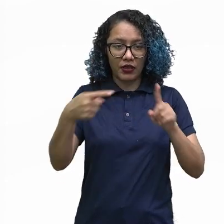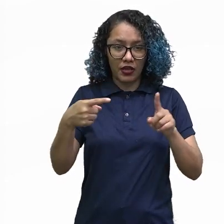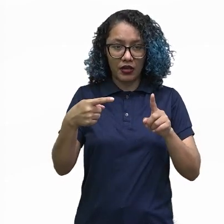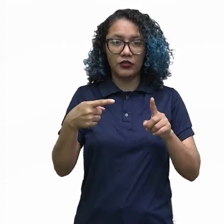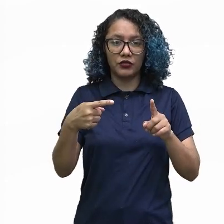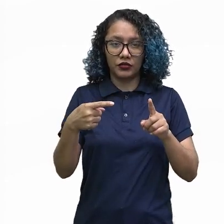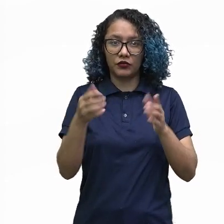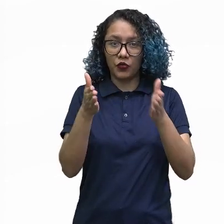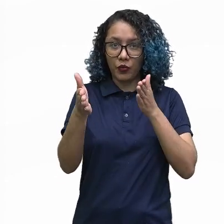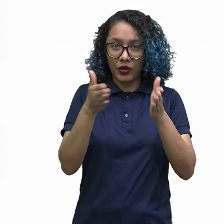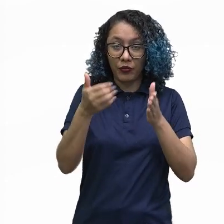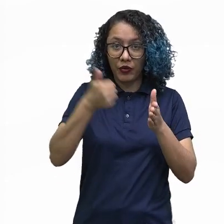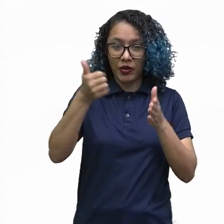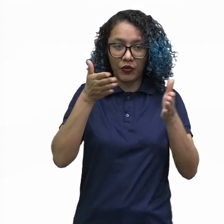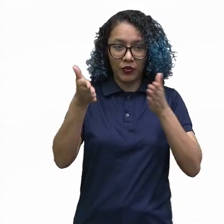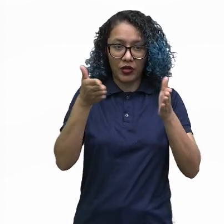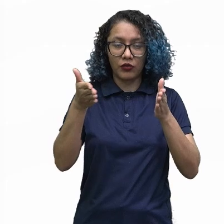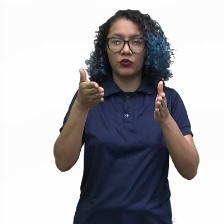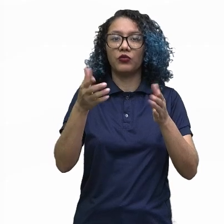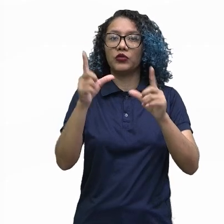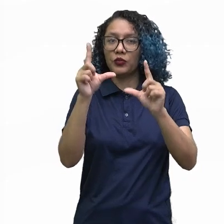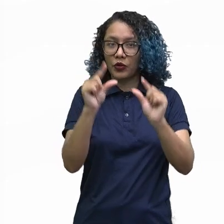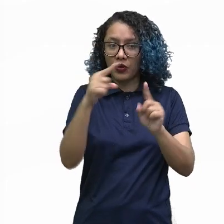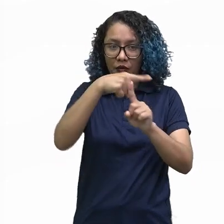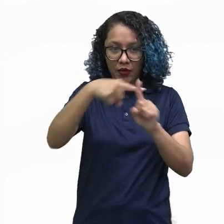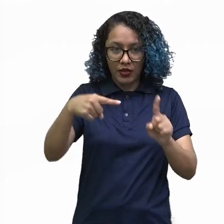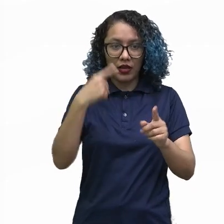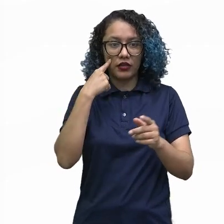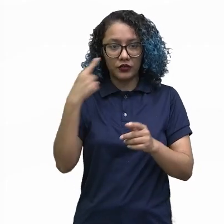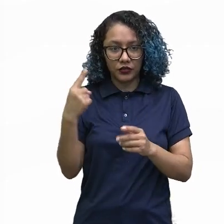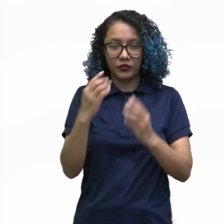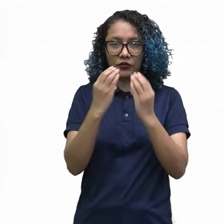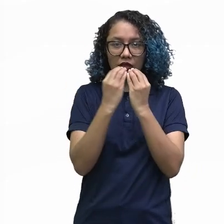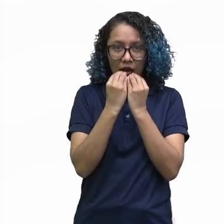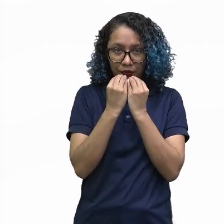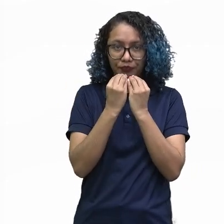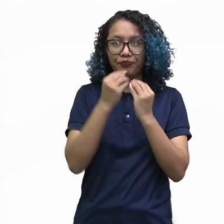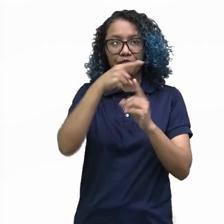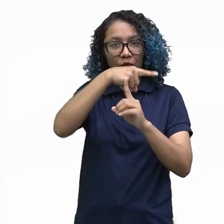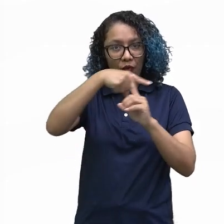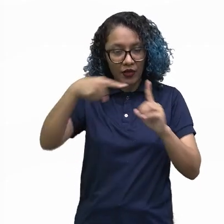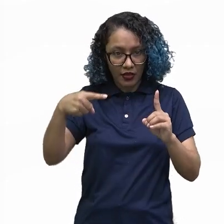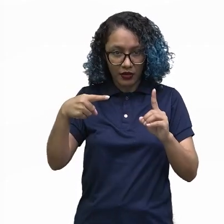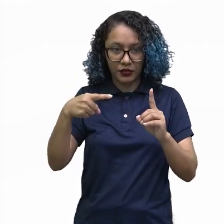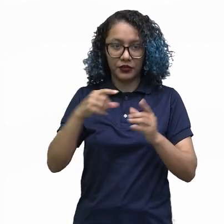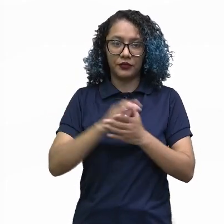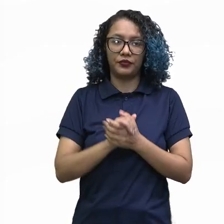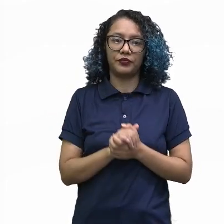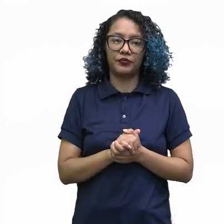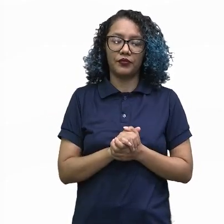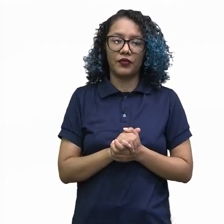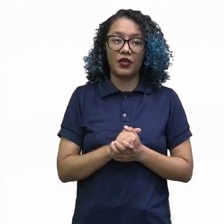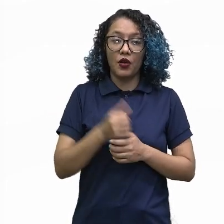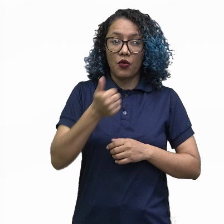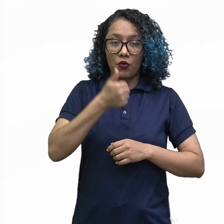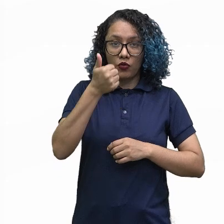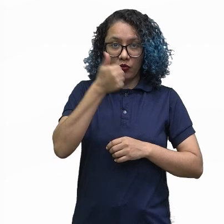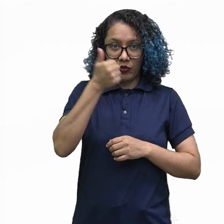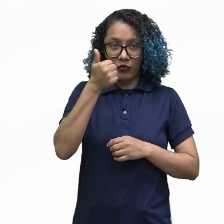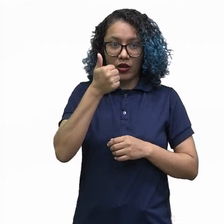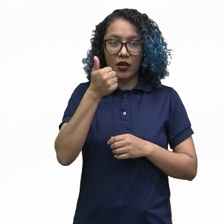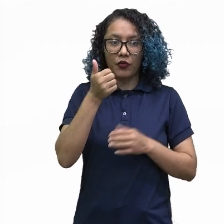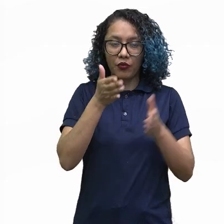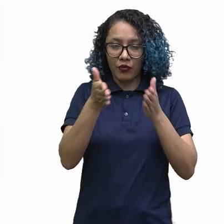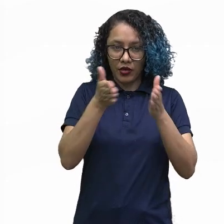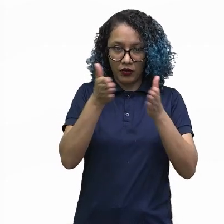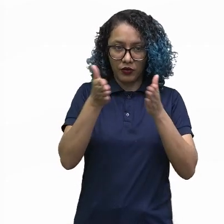pela metade, né? Então, o que eu fiz com o sanduíche? Metade. Então, o meu primeiro tempo de meia-vida, a gente vai ter a diminuição,